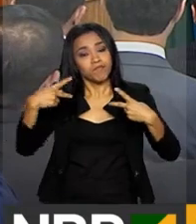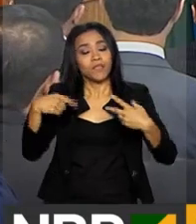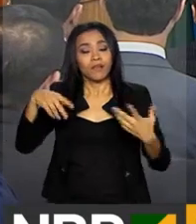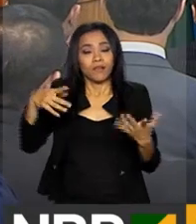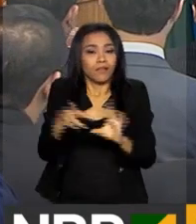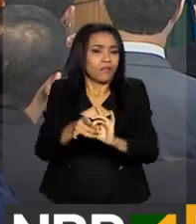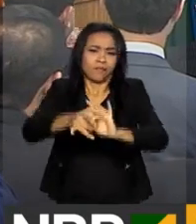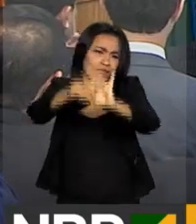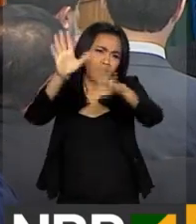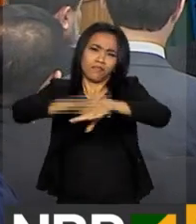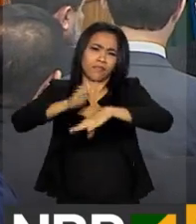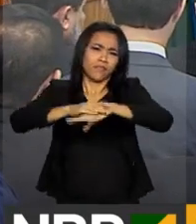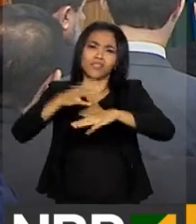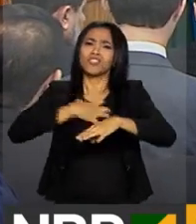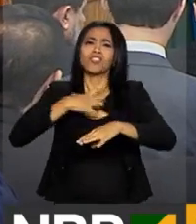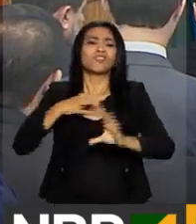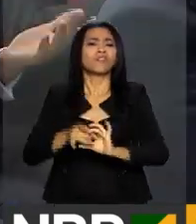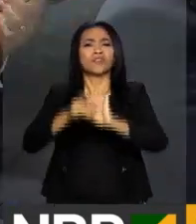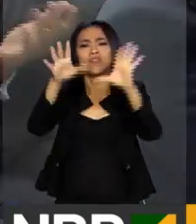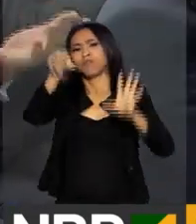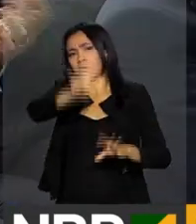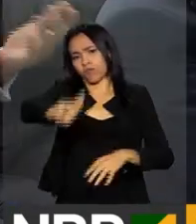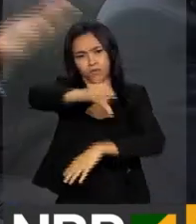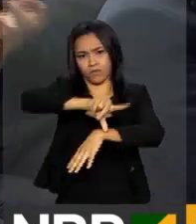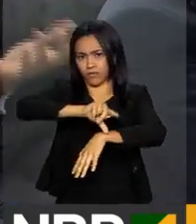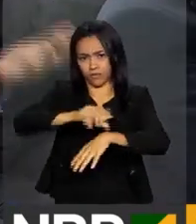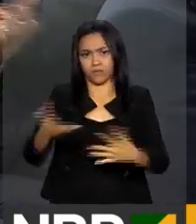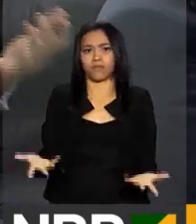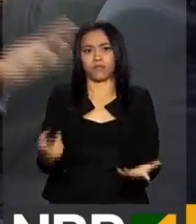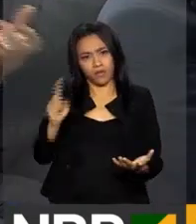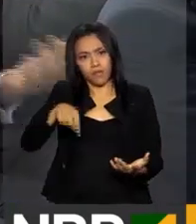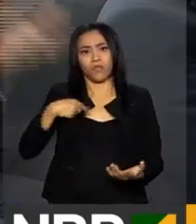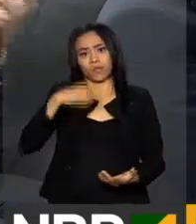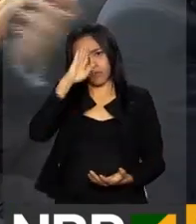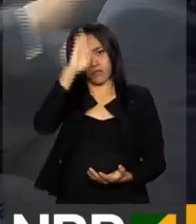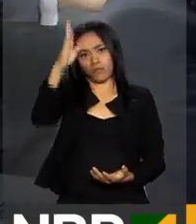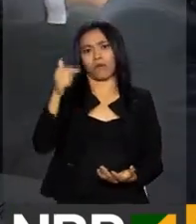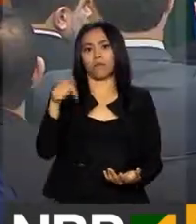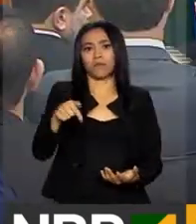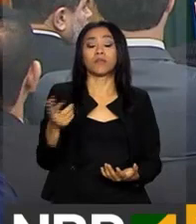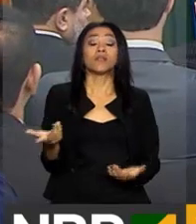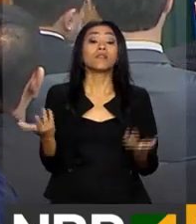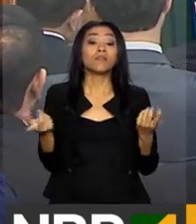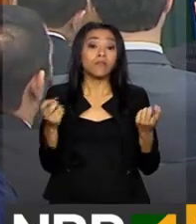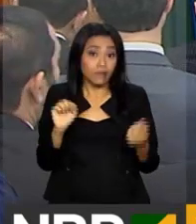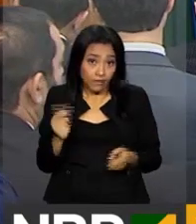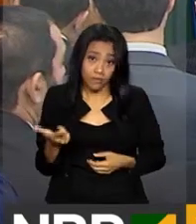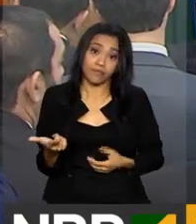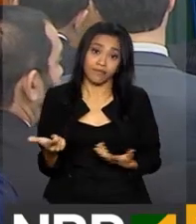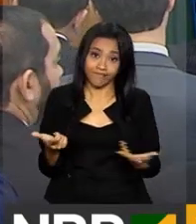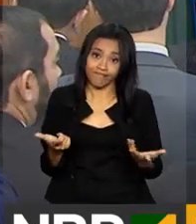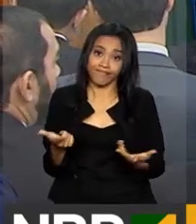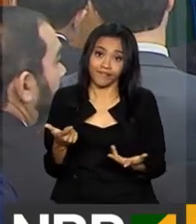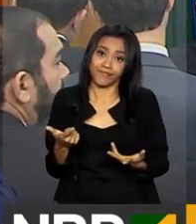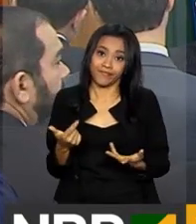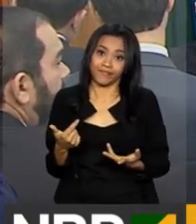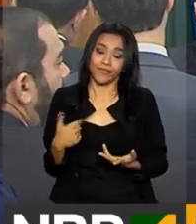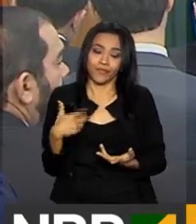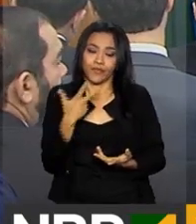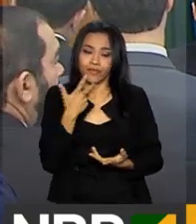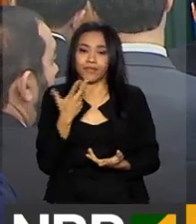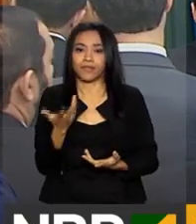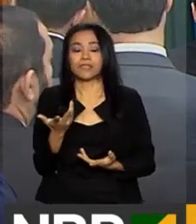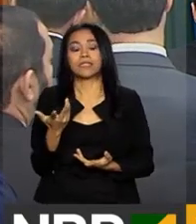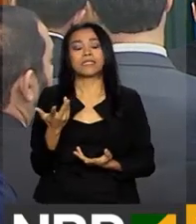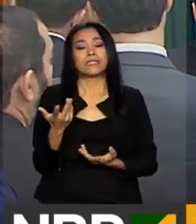horário esta foi um dos fundamentos principais agora evidentemente se me permitem é